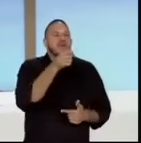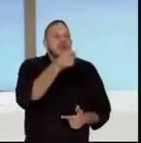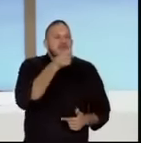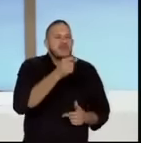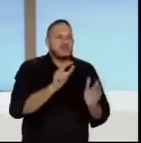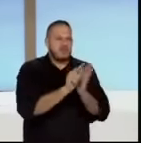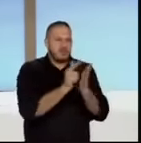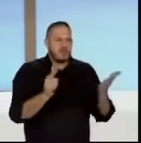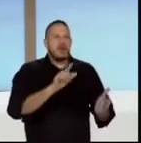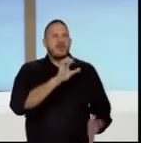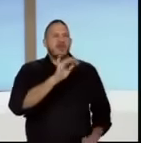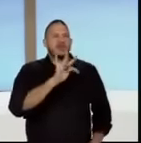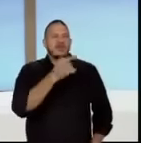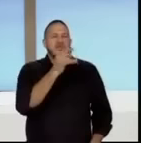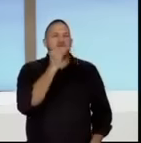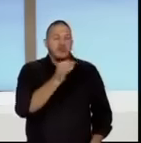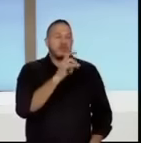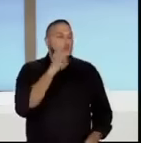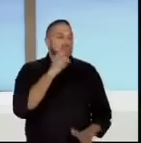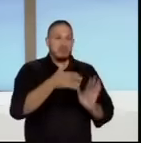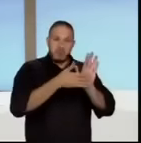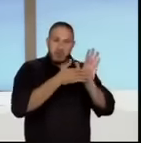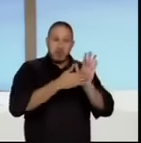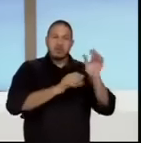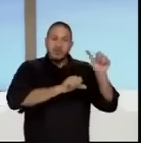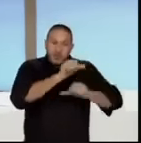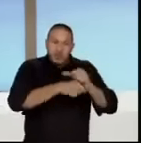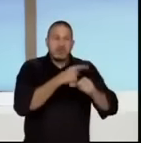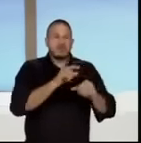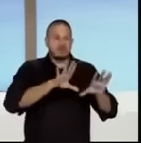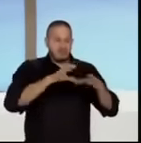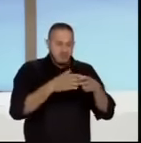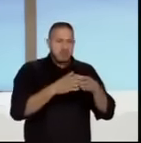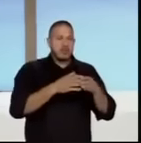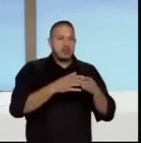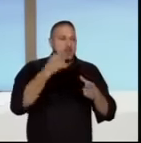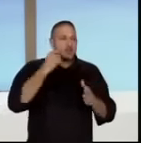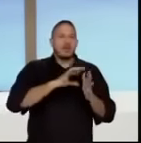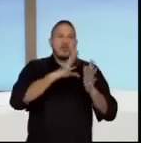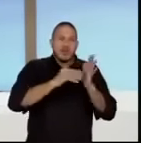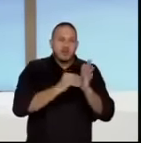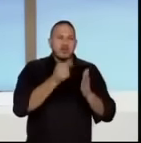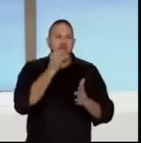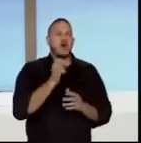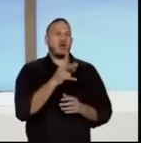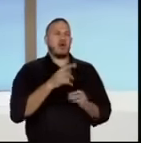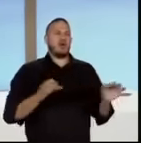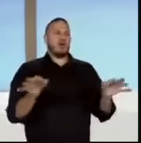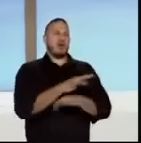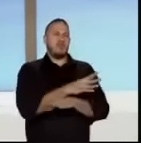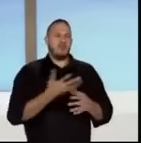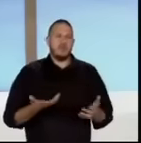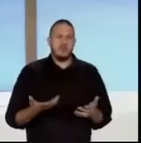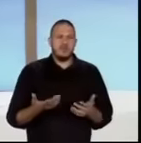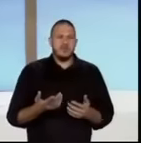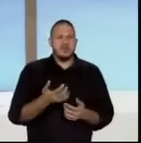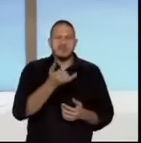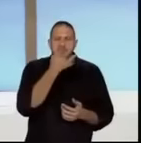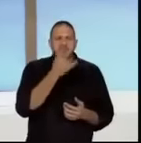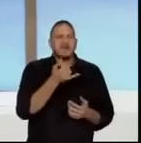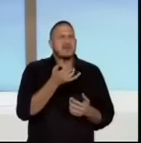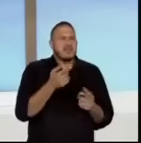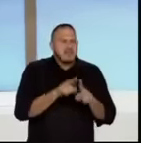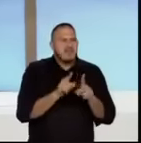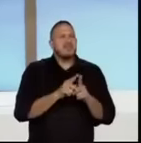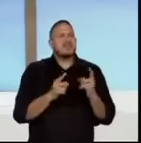as mudanças que o senhor propõe no Fundo Amazônia, nessa mudança do comitê, não forem feitas, tudo bem acabar o fundo. É tão significativo assim